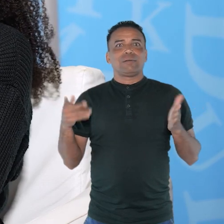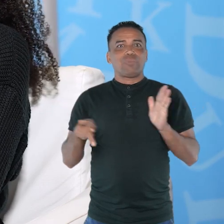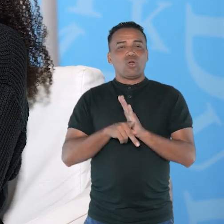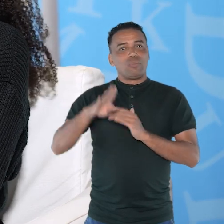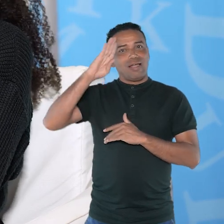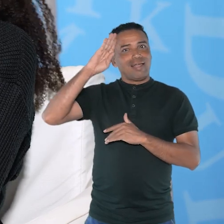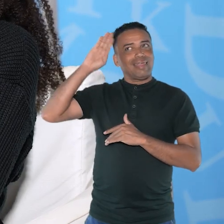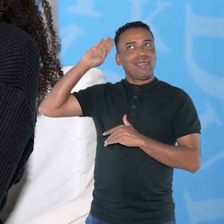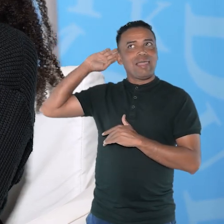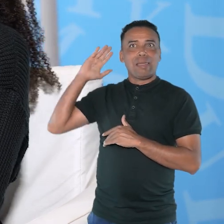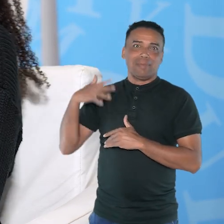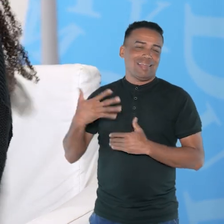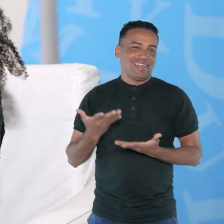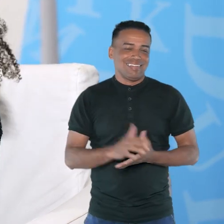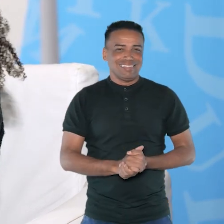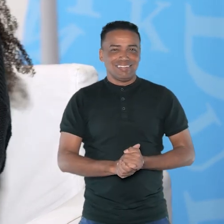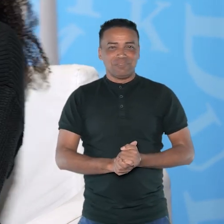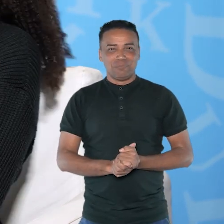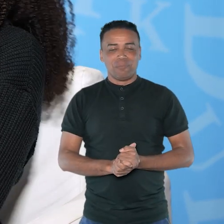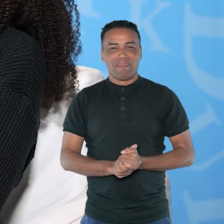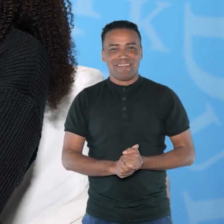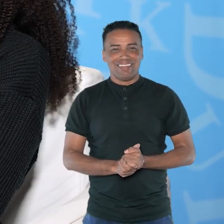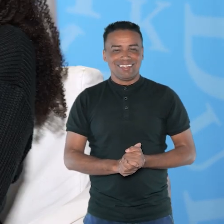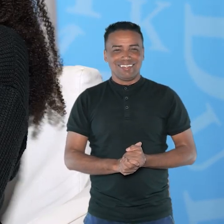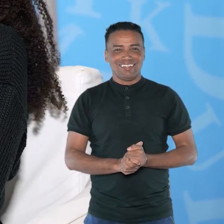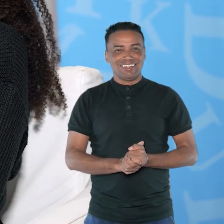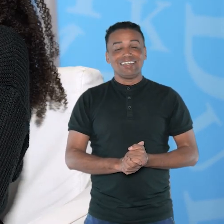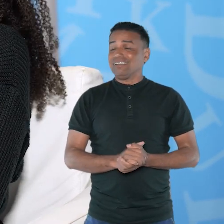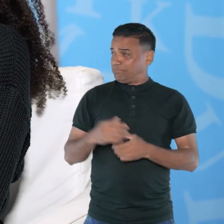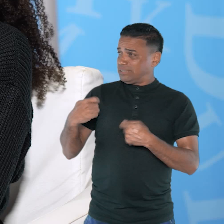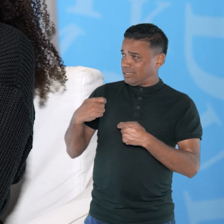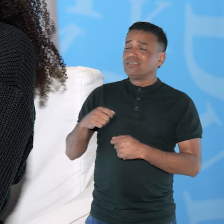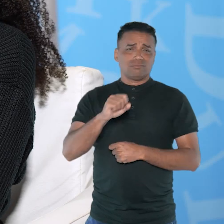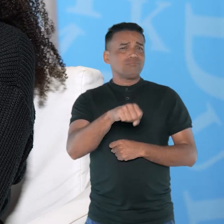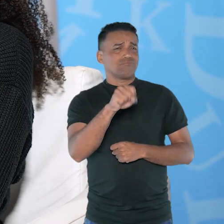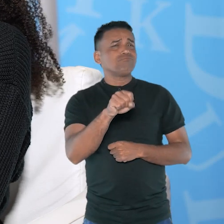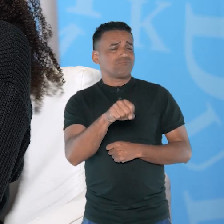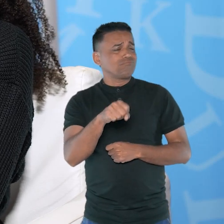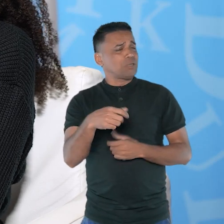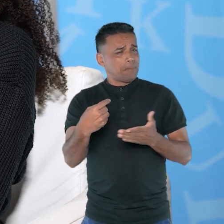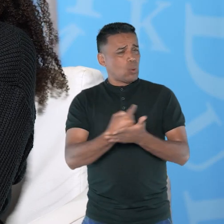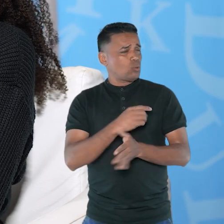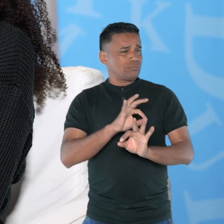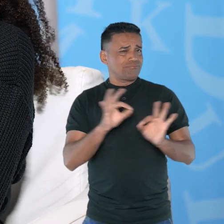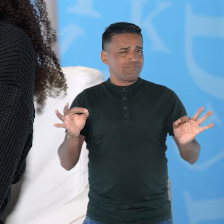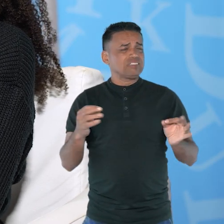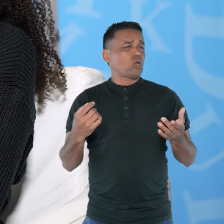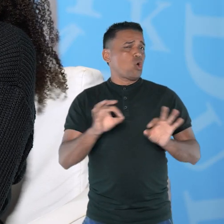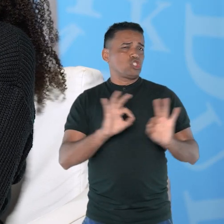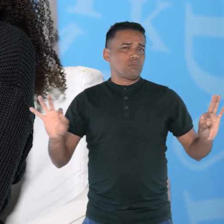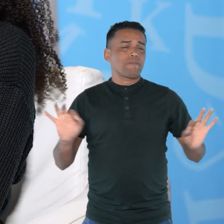e ela, gente. Necessária, né? Sim, claro, muito necessária. Eu acho que a